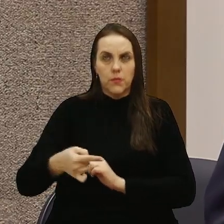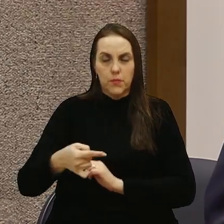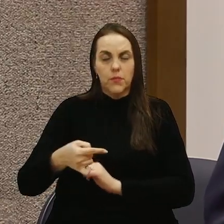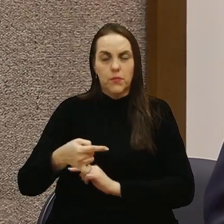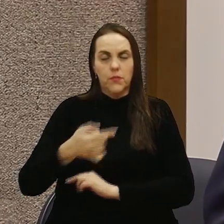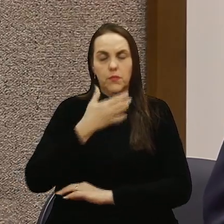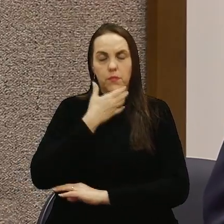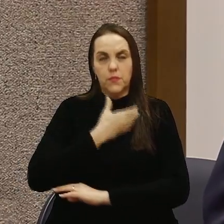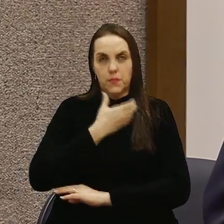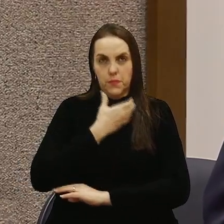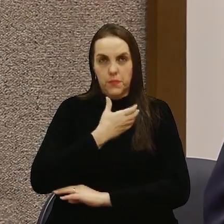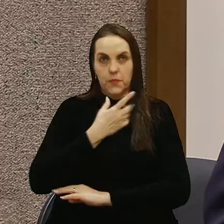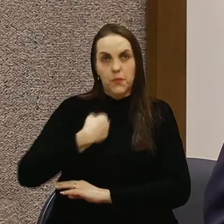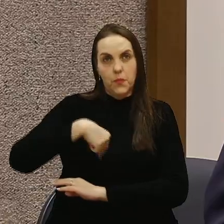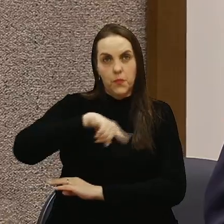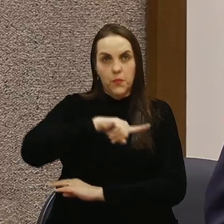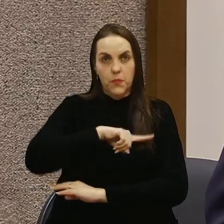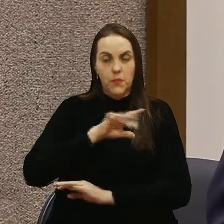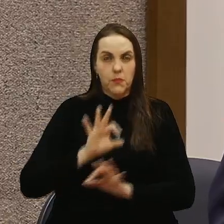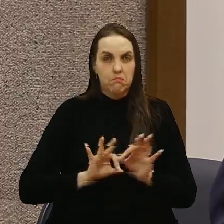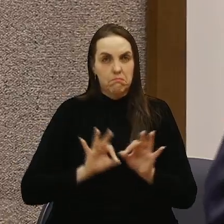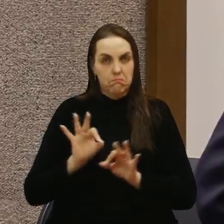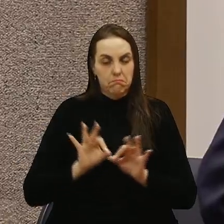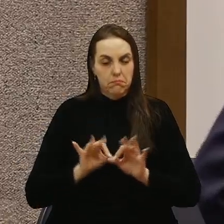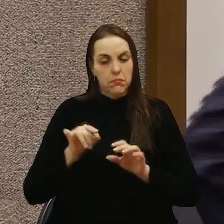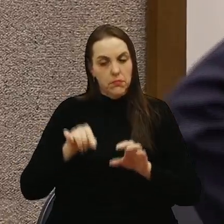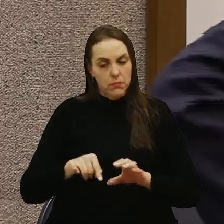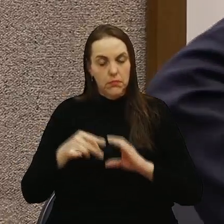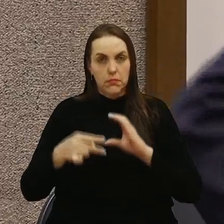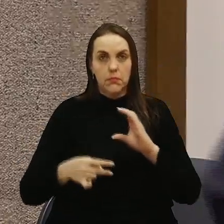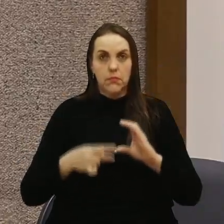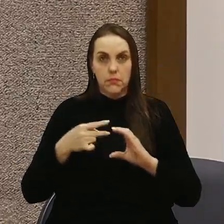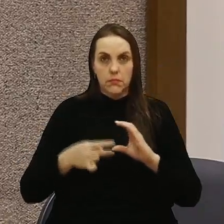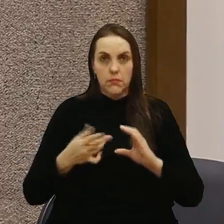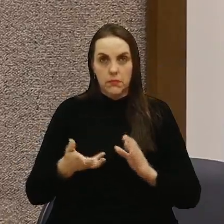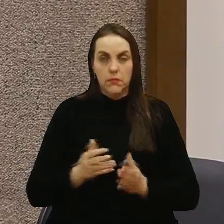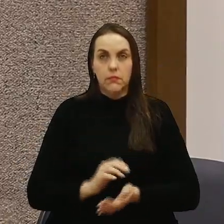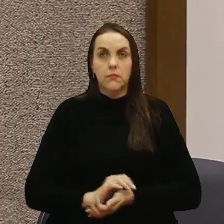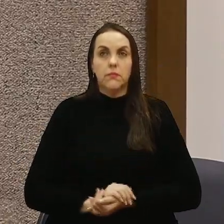nós, numa força-tarefa desta casa, com